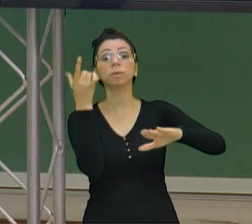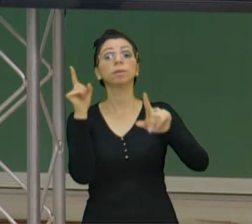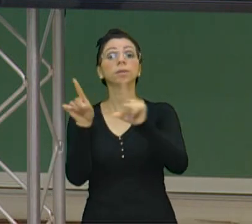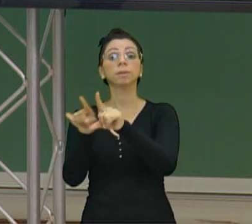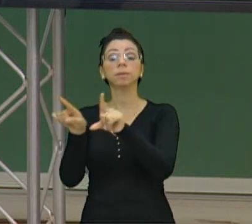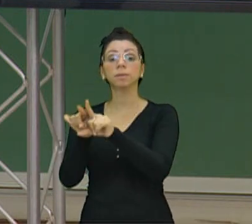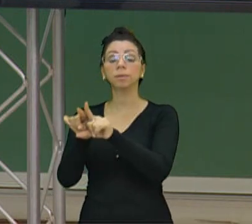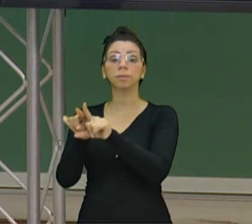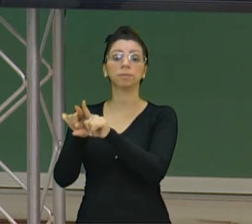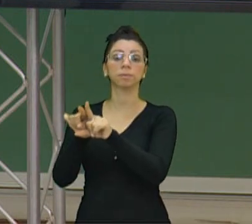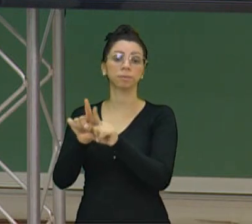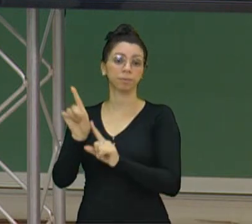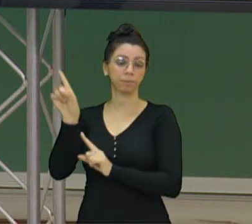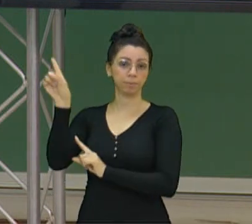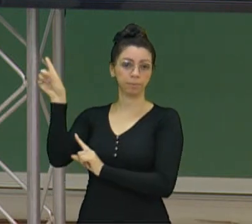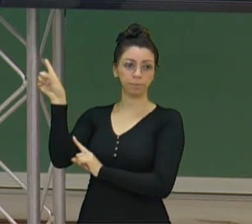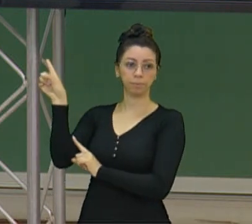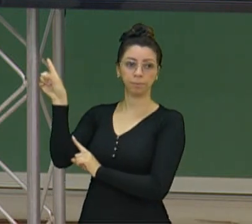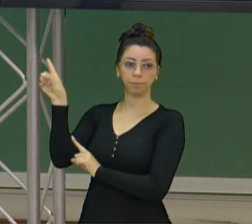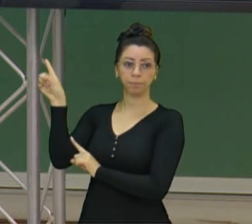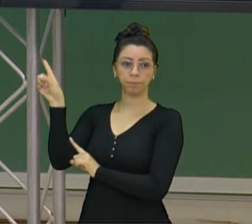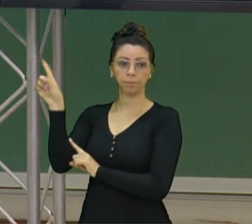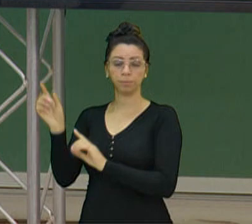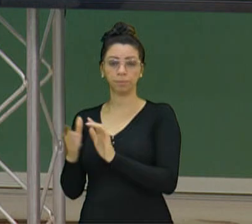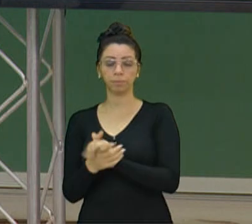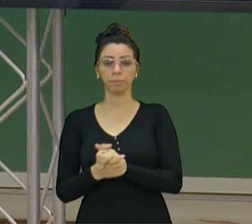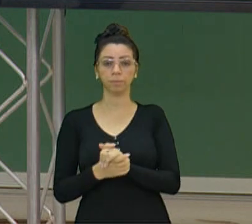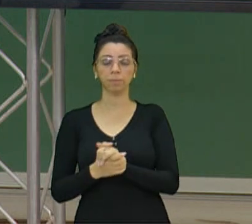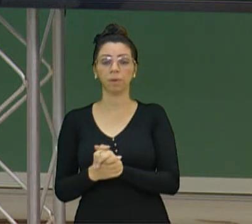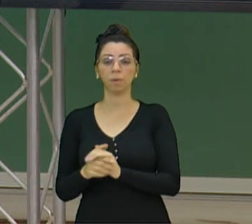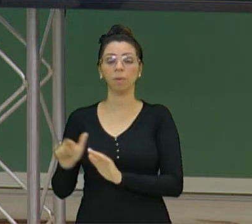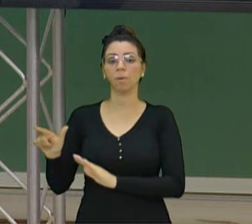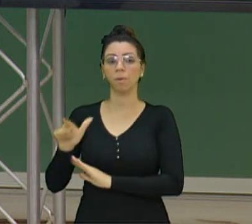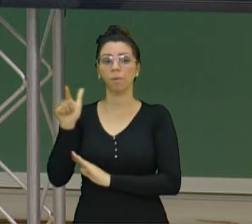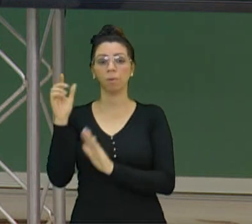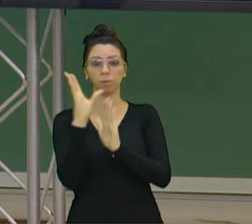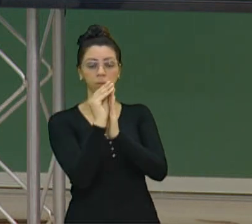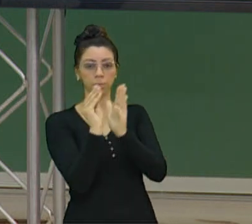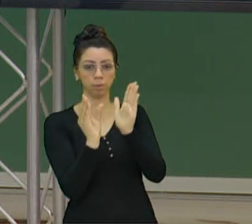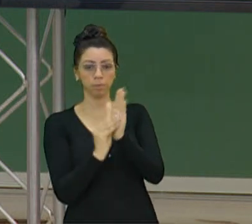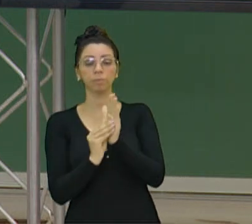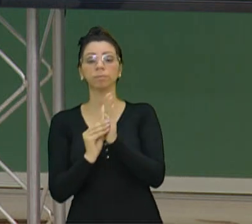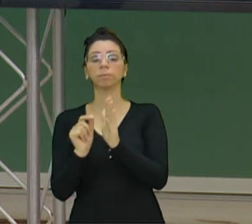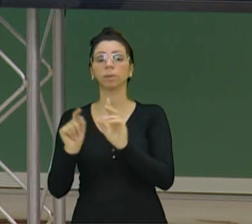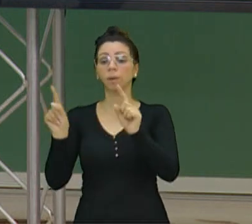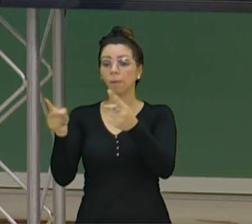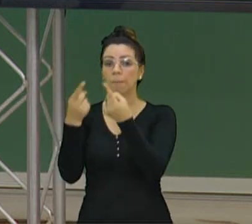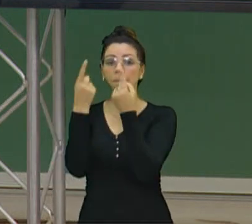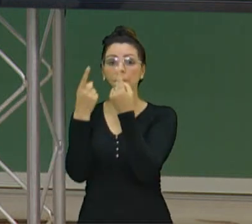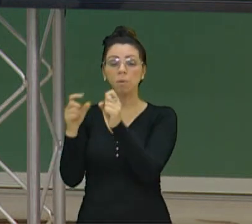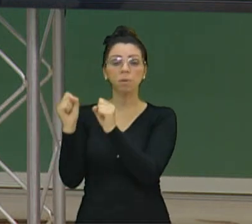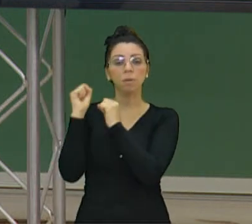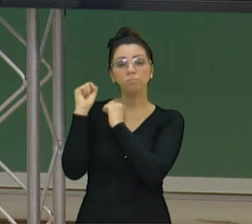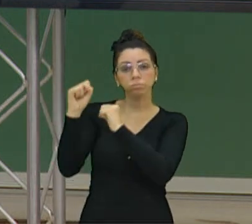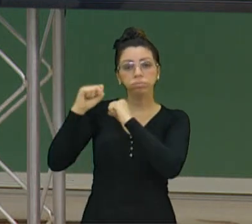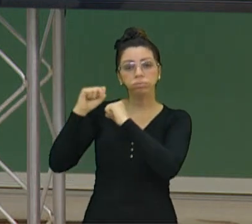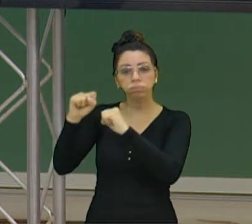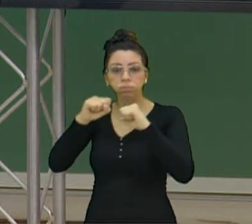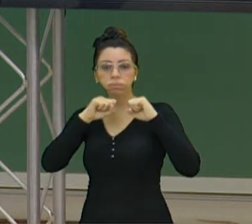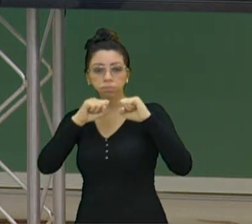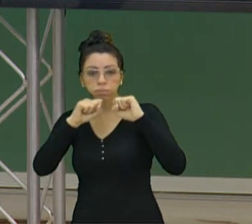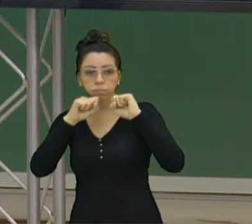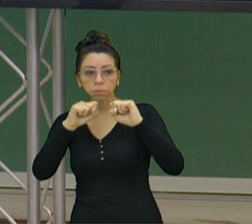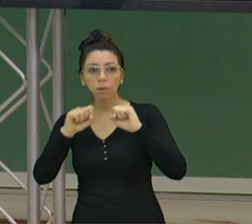equipamentos eletrônicos. E nós temos então outro conteúdo que fez parte da aula passada, que foi a música eletrônica, em que